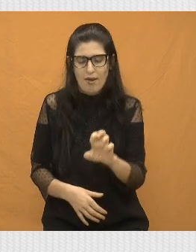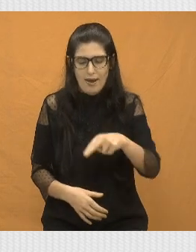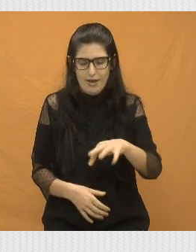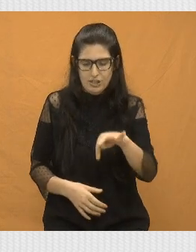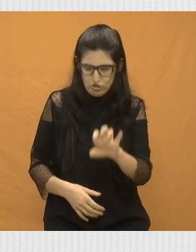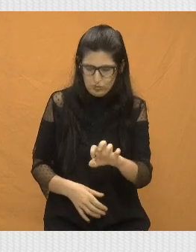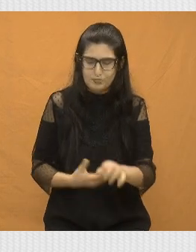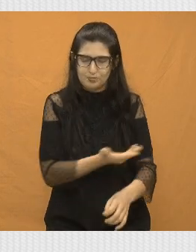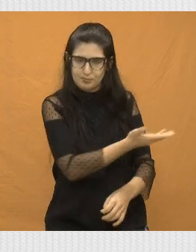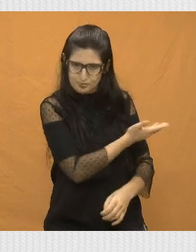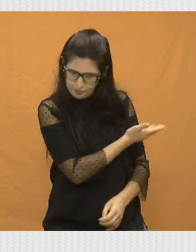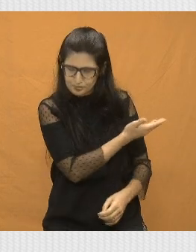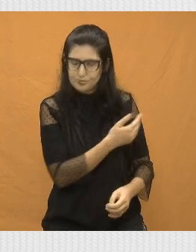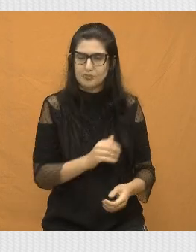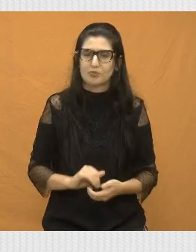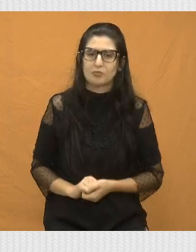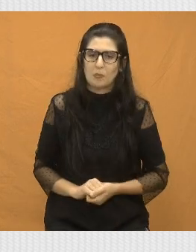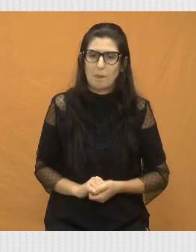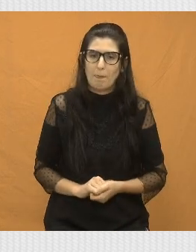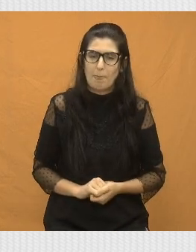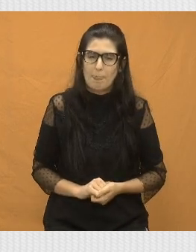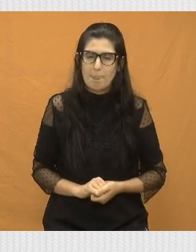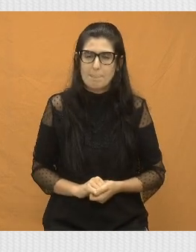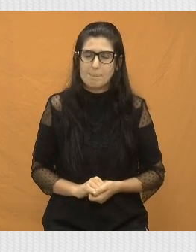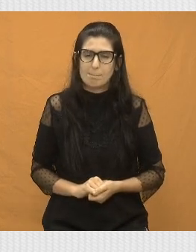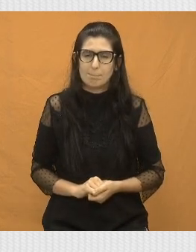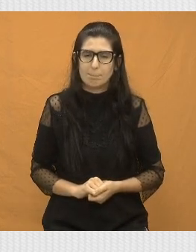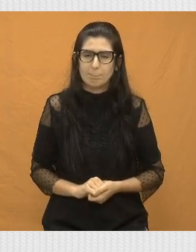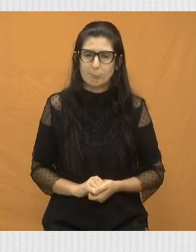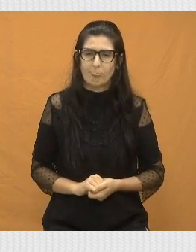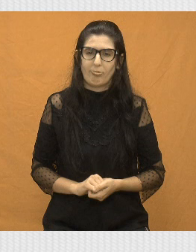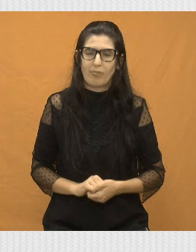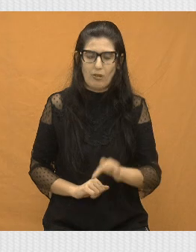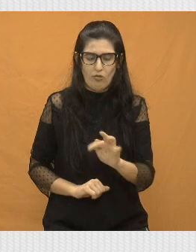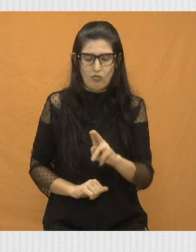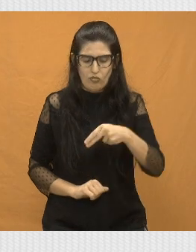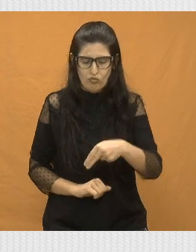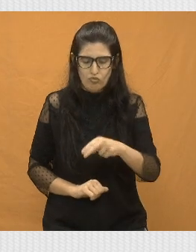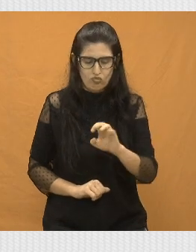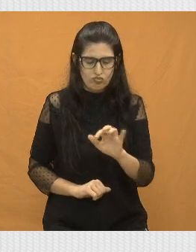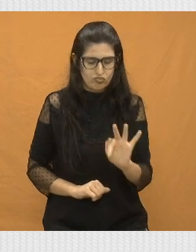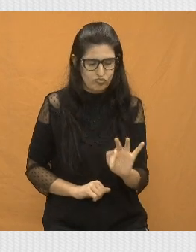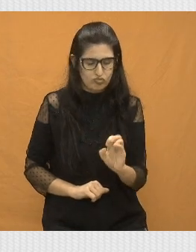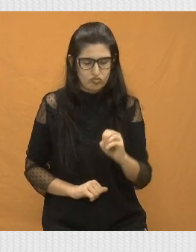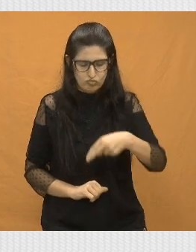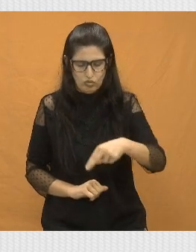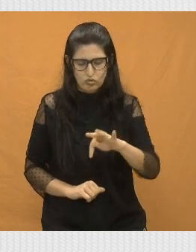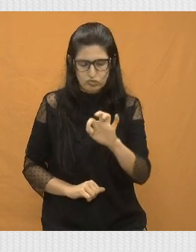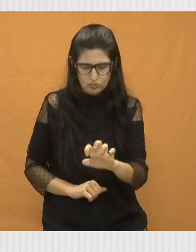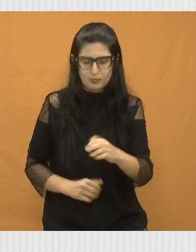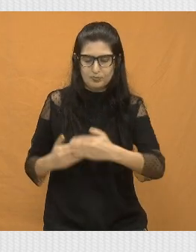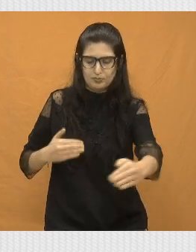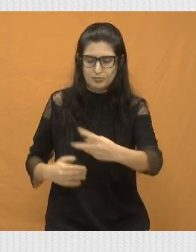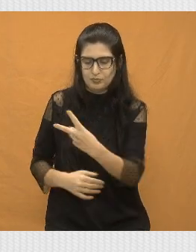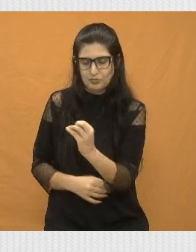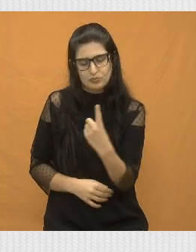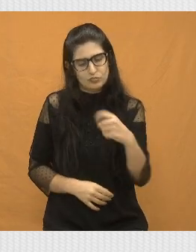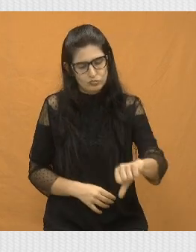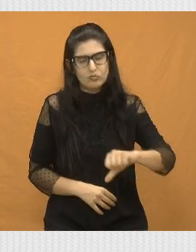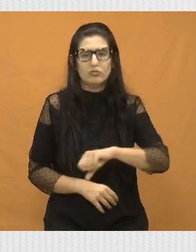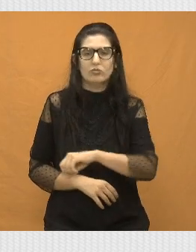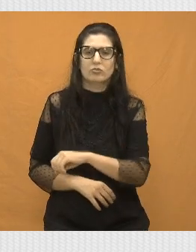A despesa corrente, nós temos aqui a ordem orçamentária por fonte prevista para 2019 em